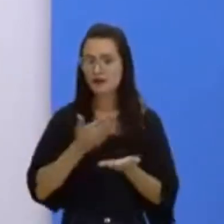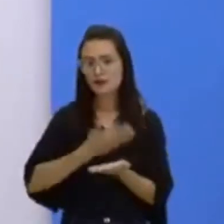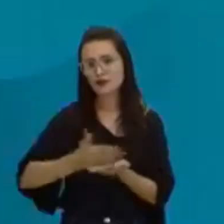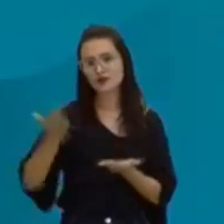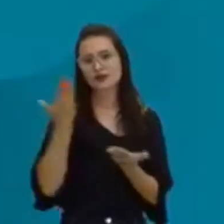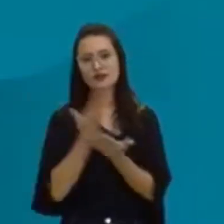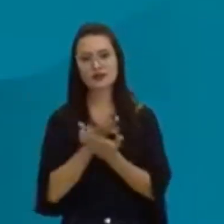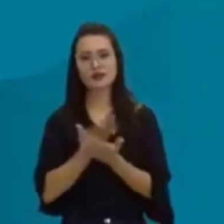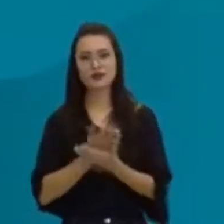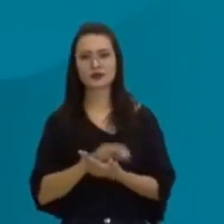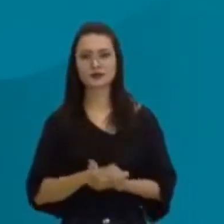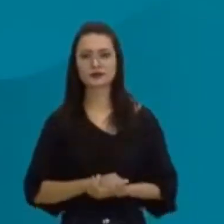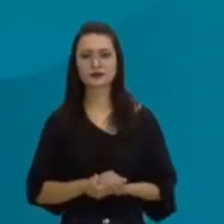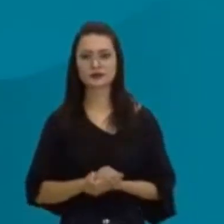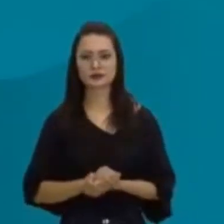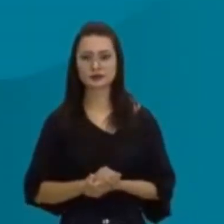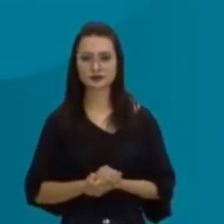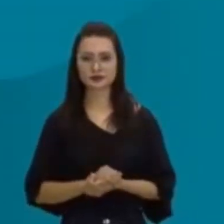nossa aula.